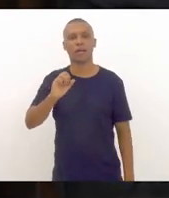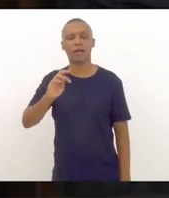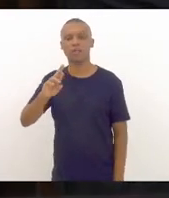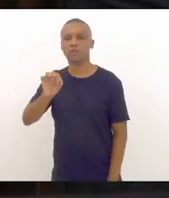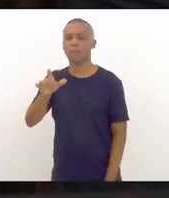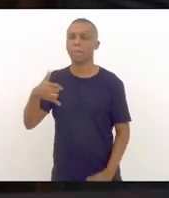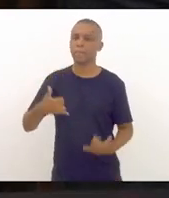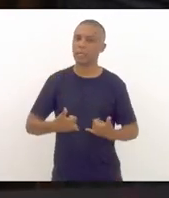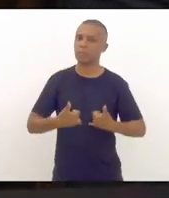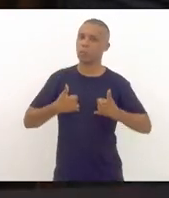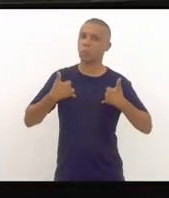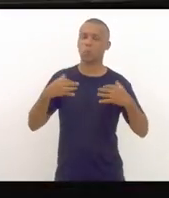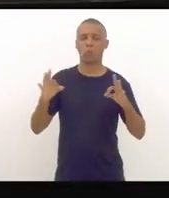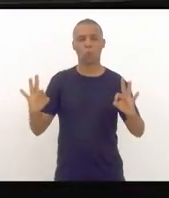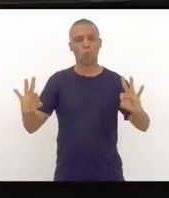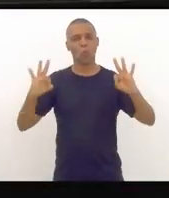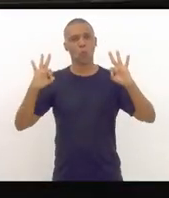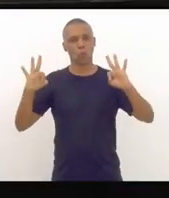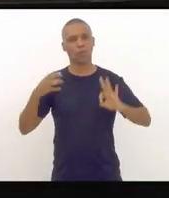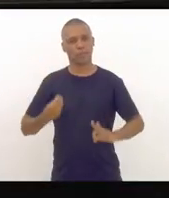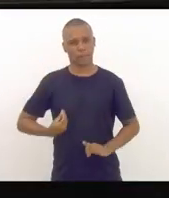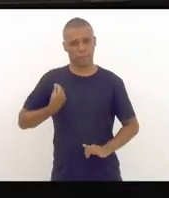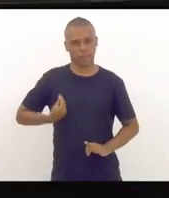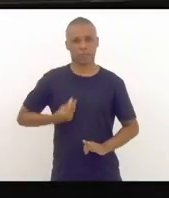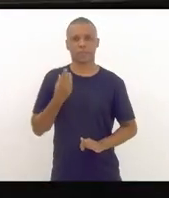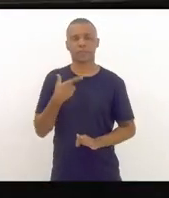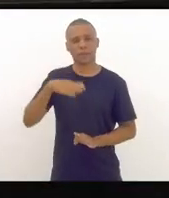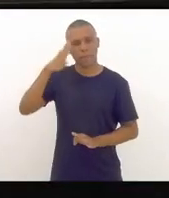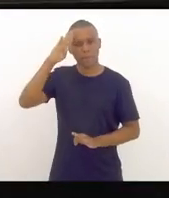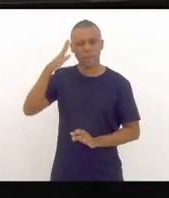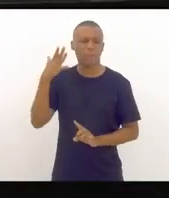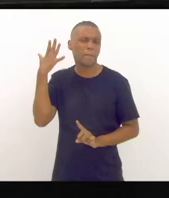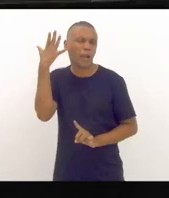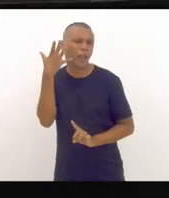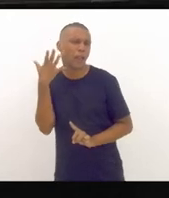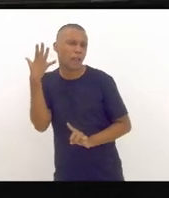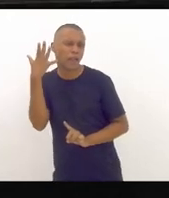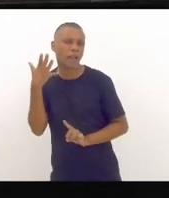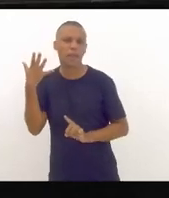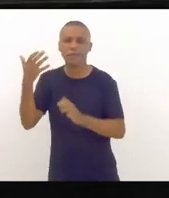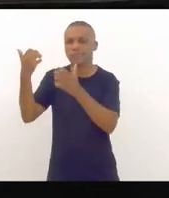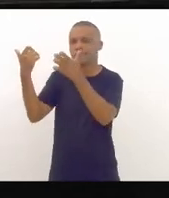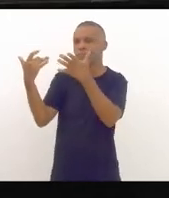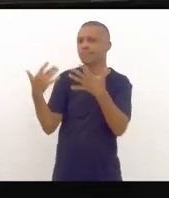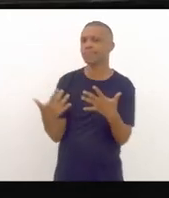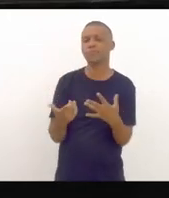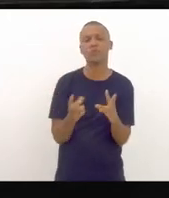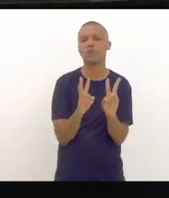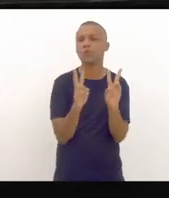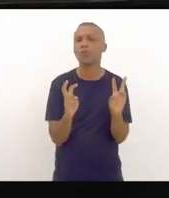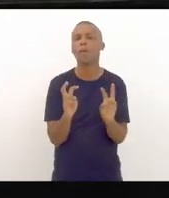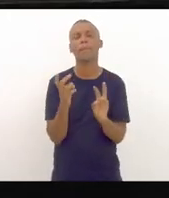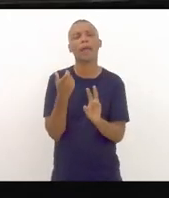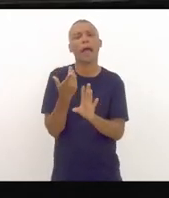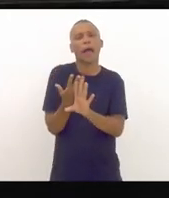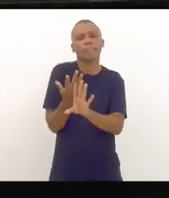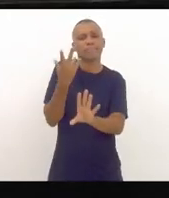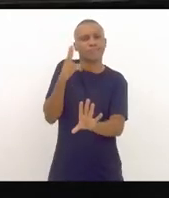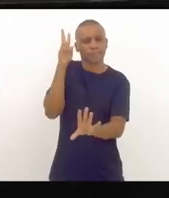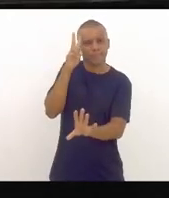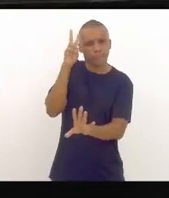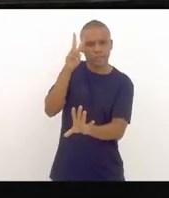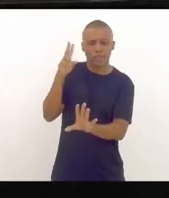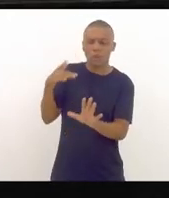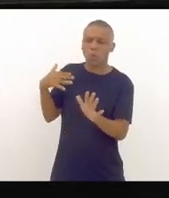presença e principalmente pelas palavras que foram ditas em relação a